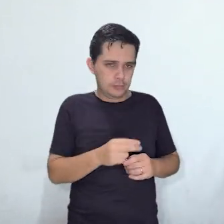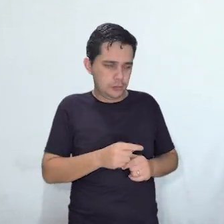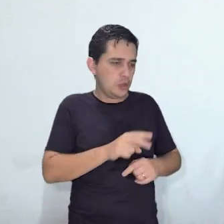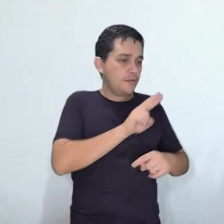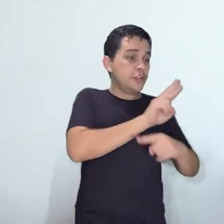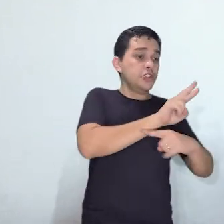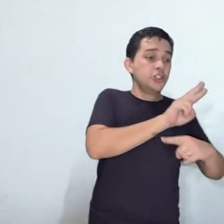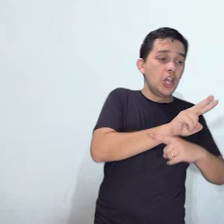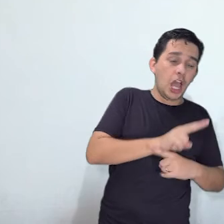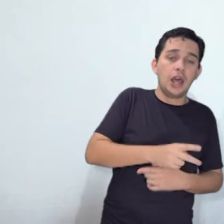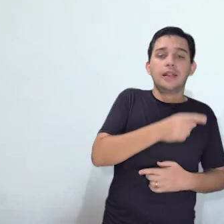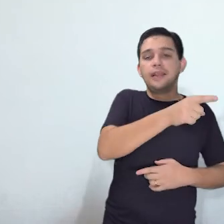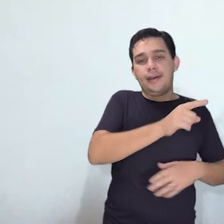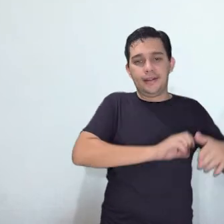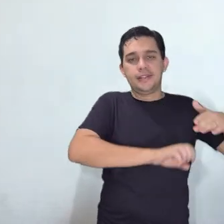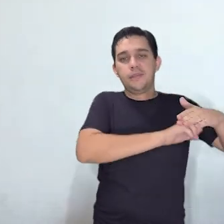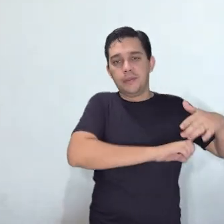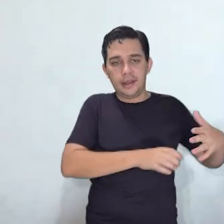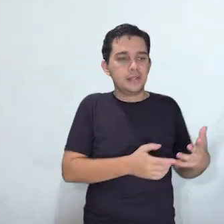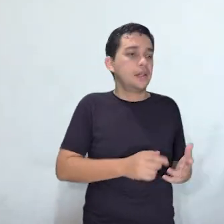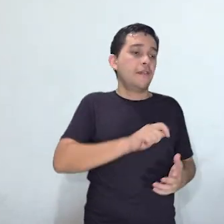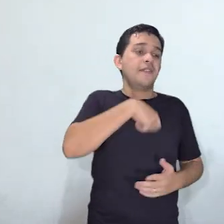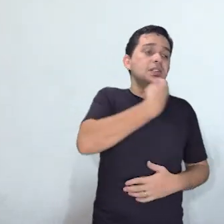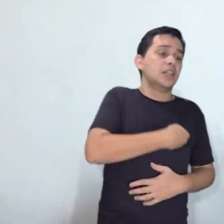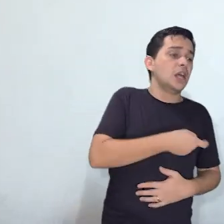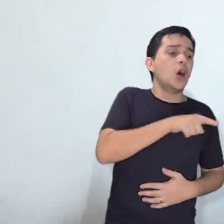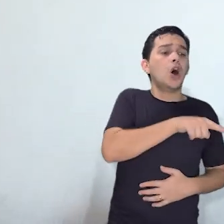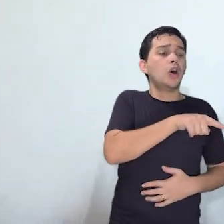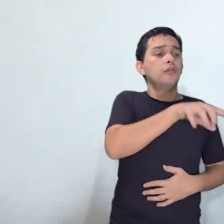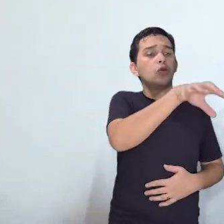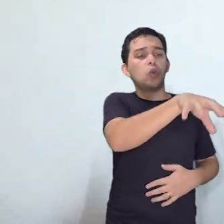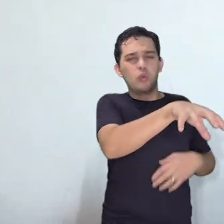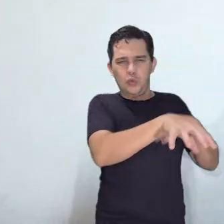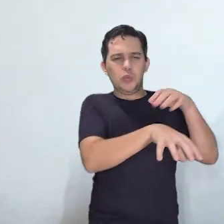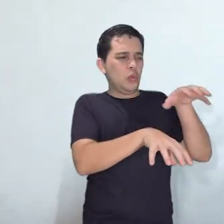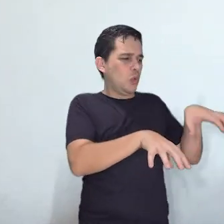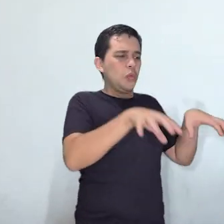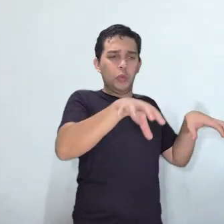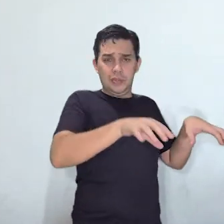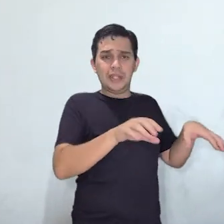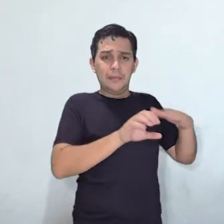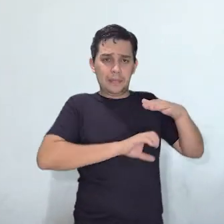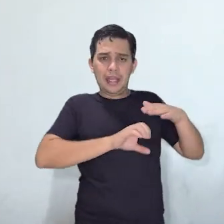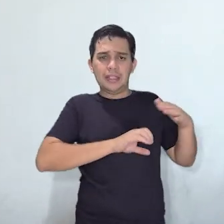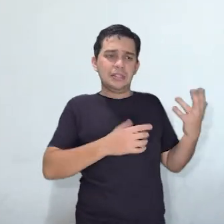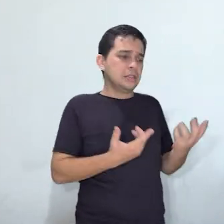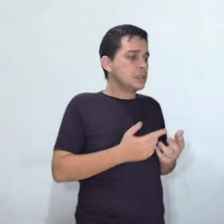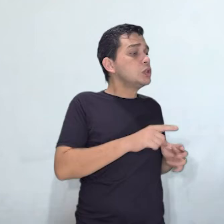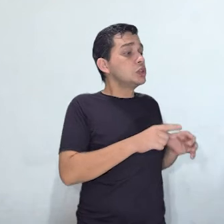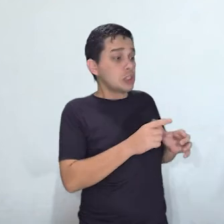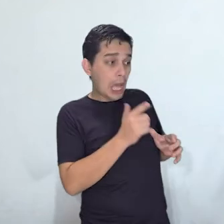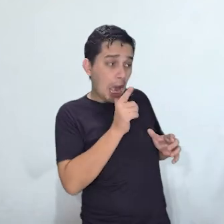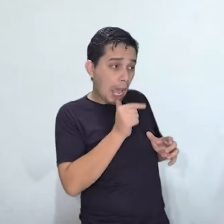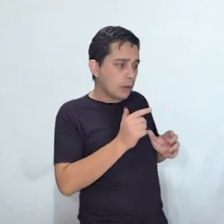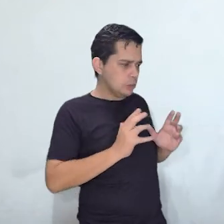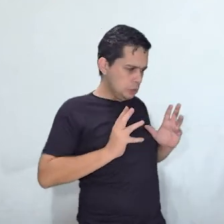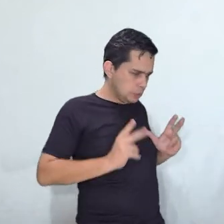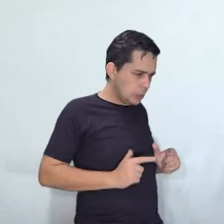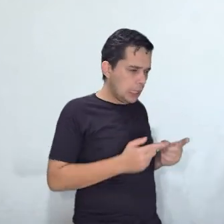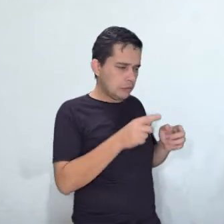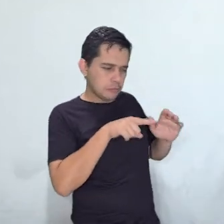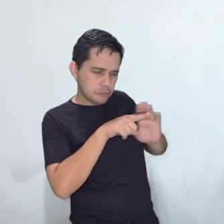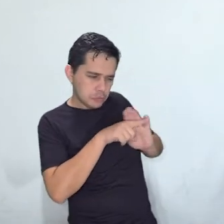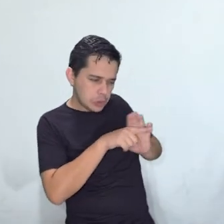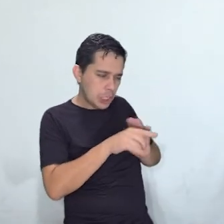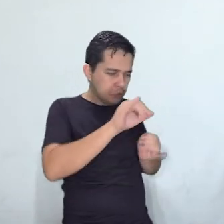e nesse sentido tem o poder, dever de fiscalizar essas concessionárias e a qualidade da água fornecida por elas.